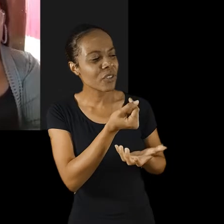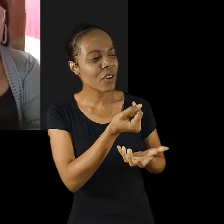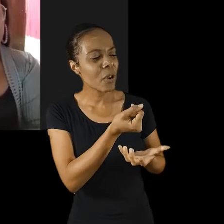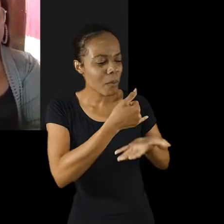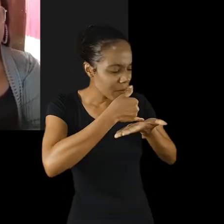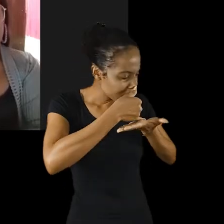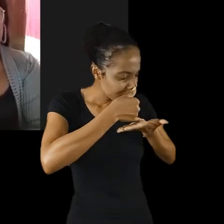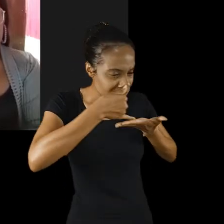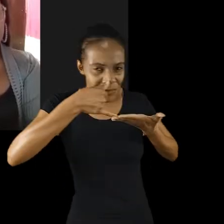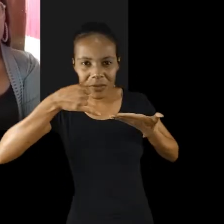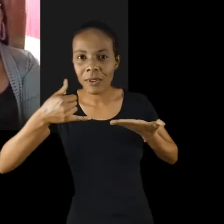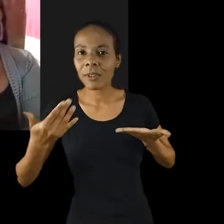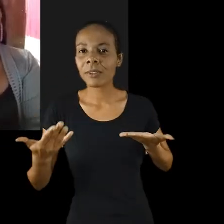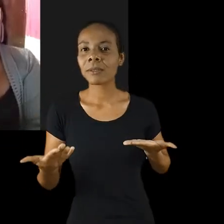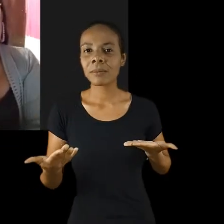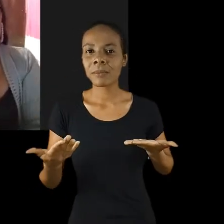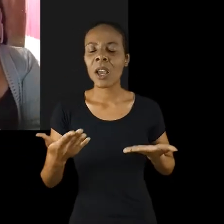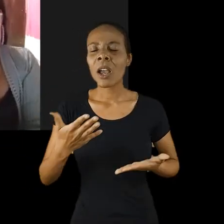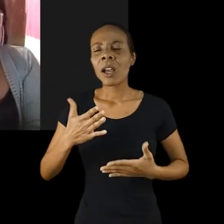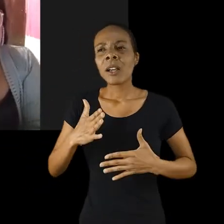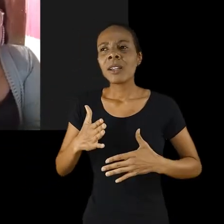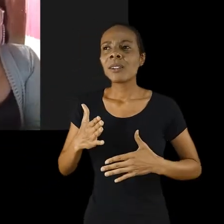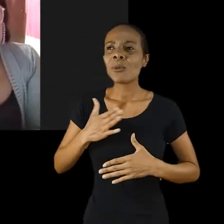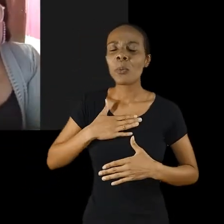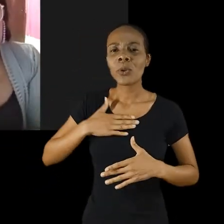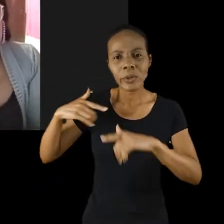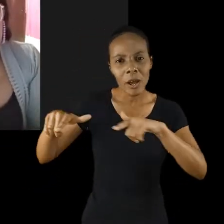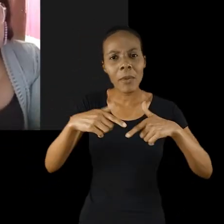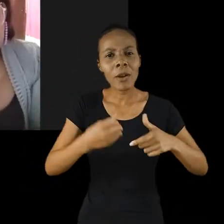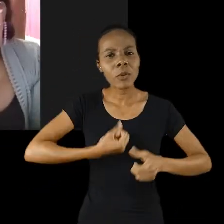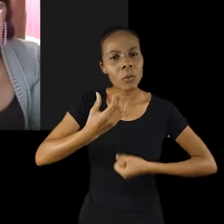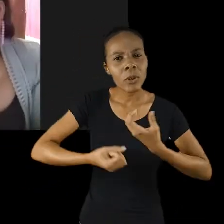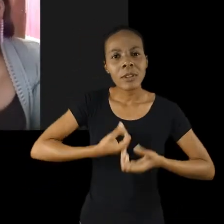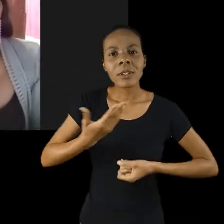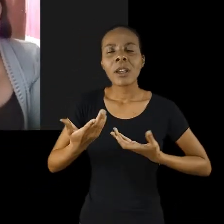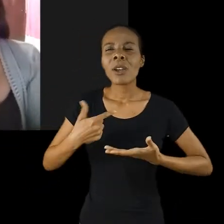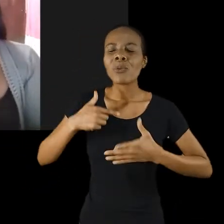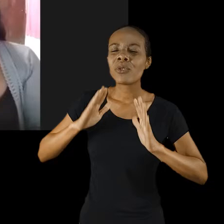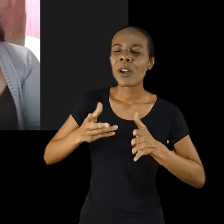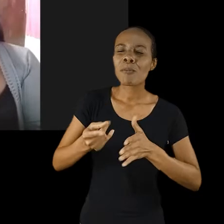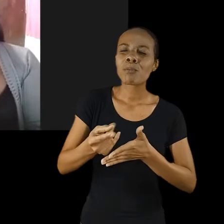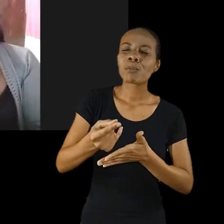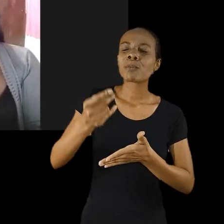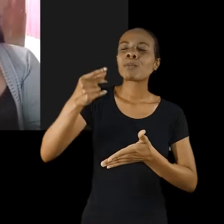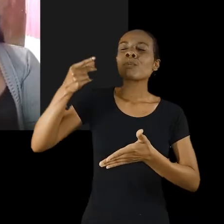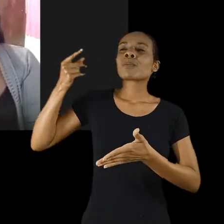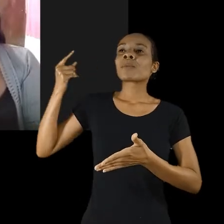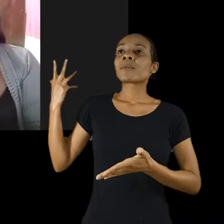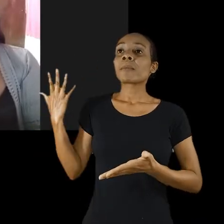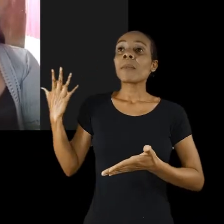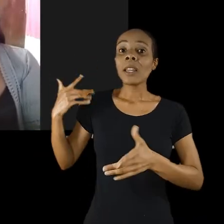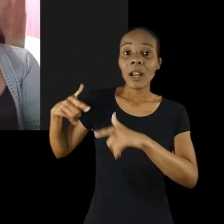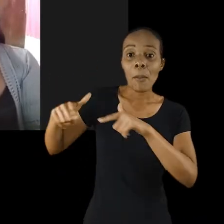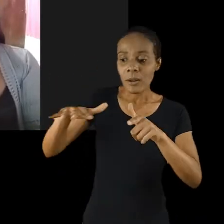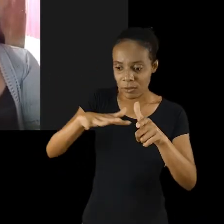Paralelo ao meu trampo de poesia, eu fiquei ralando por muito tempo, fazendo trabalho de campo no território. Assim. Para quem não sabe,